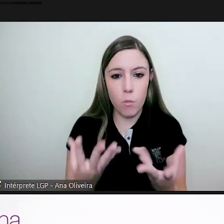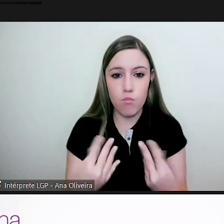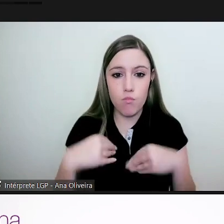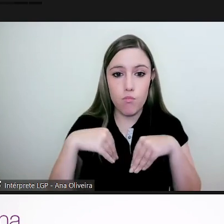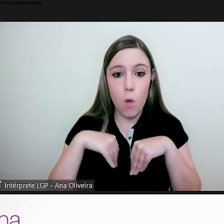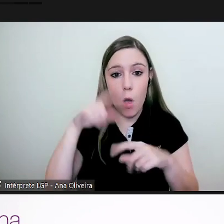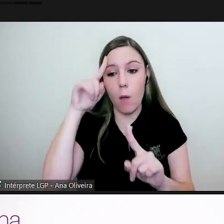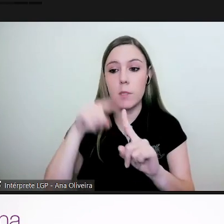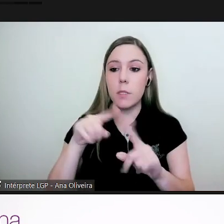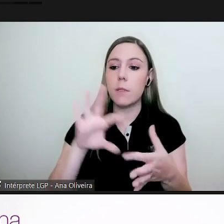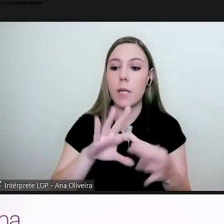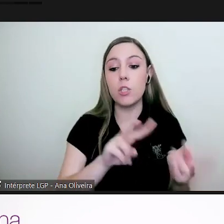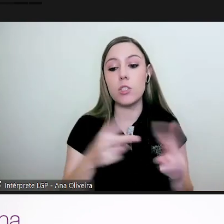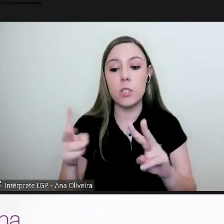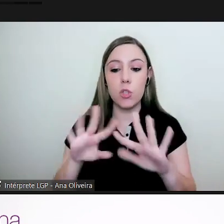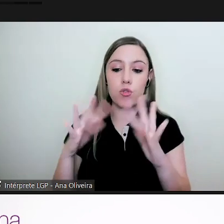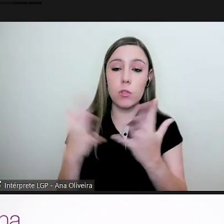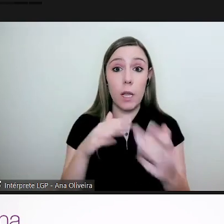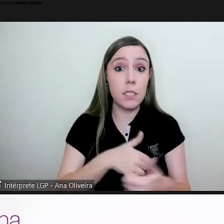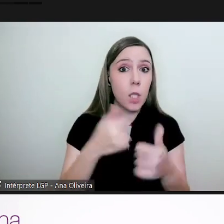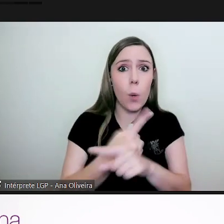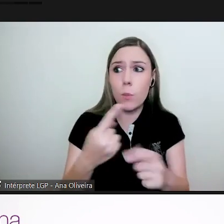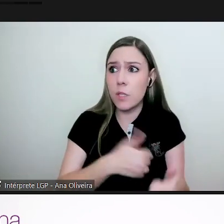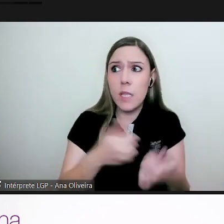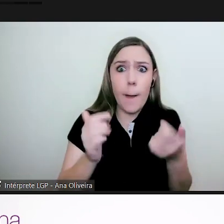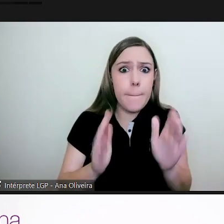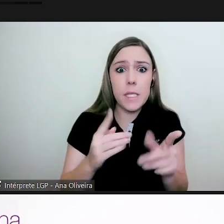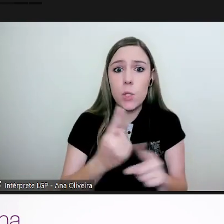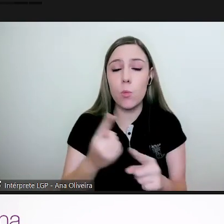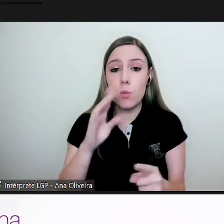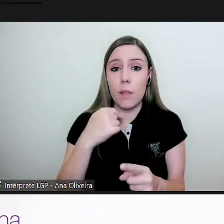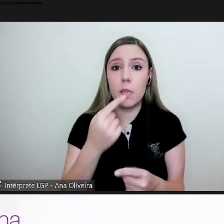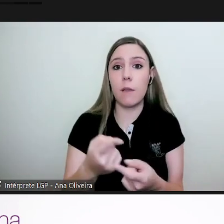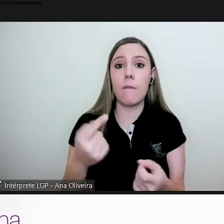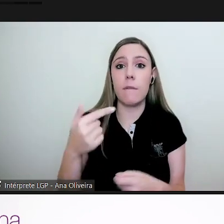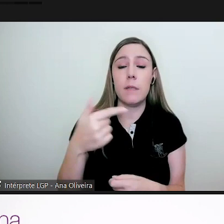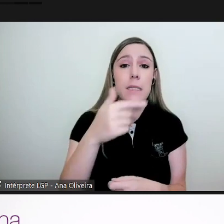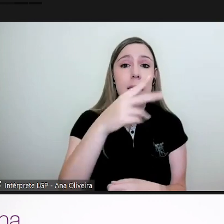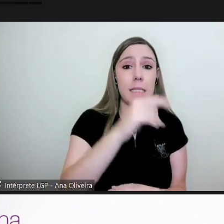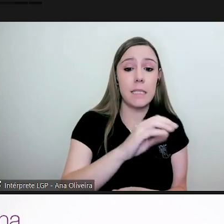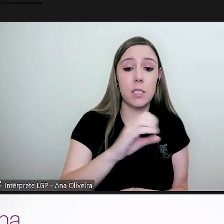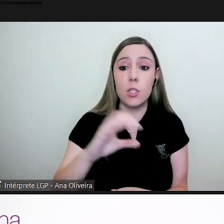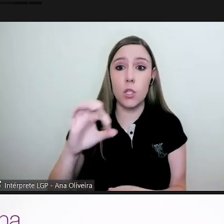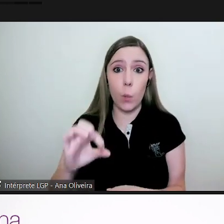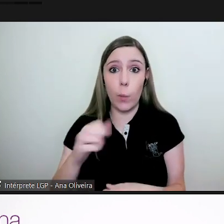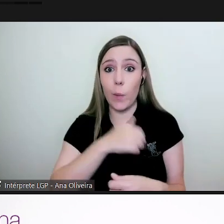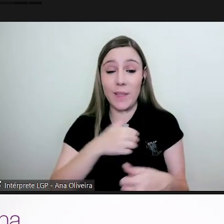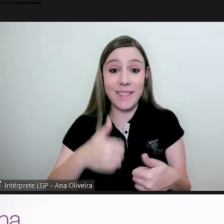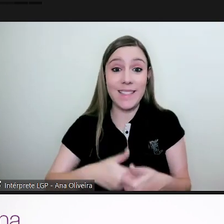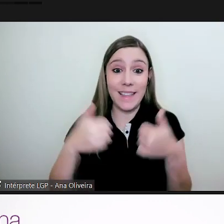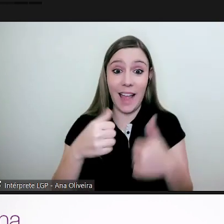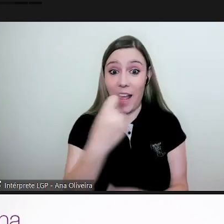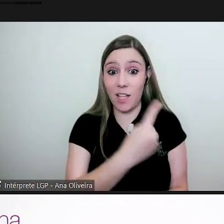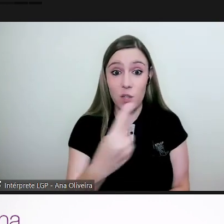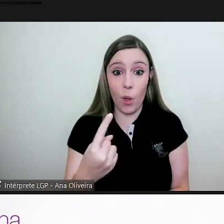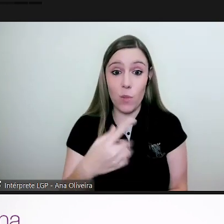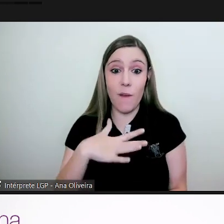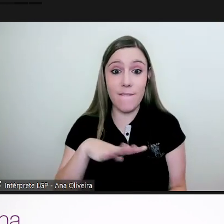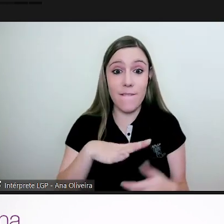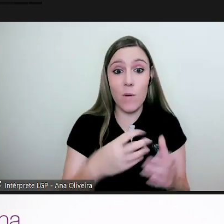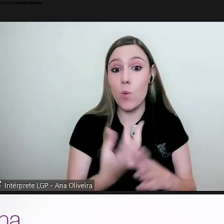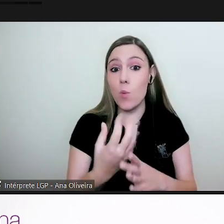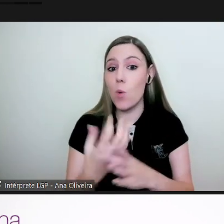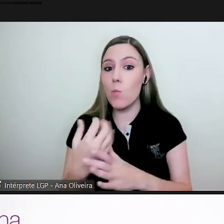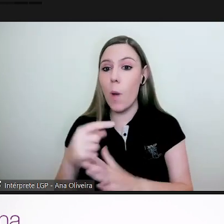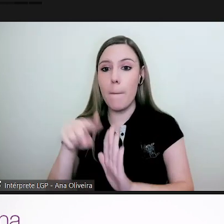porque elas precisam. Porque senão, como digo, muitas cidades, 308 municípios, cada um vai querendo implementar as medidas